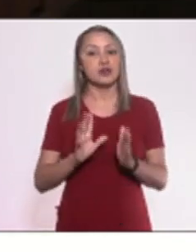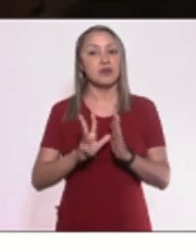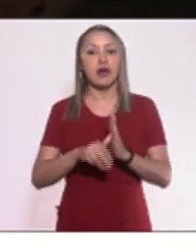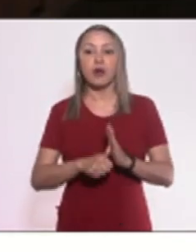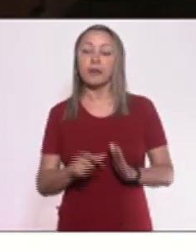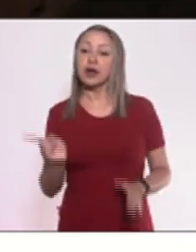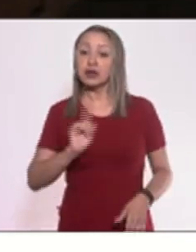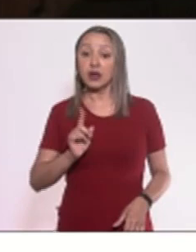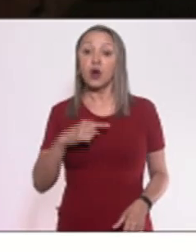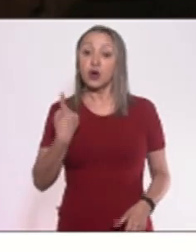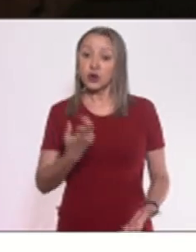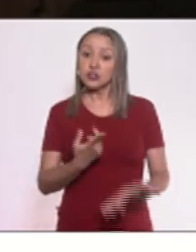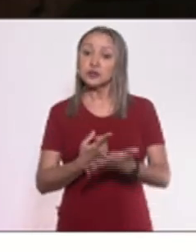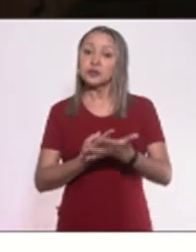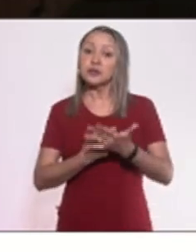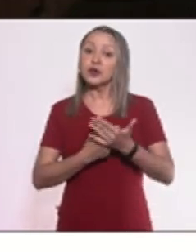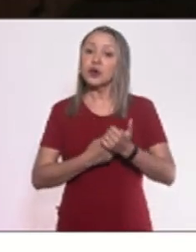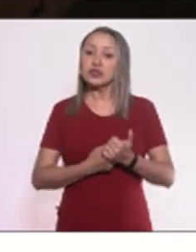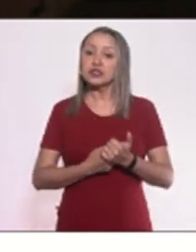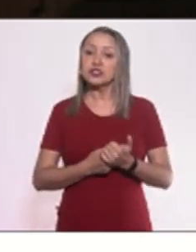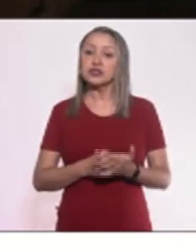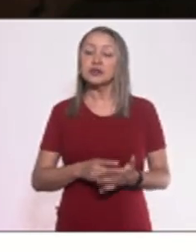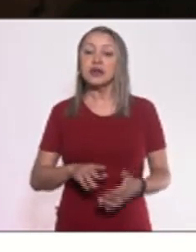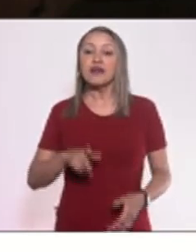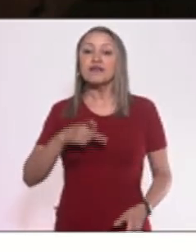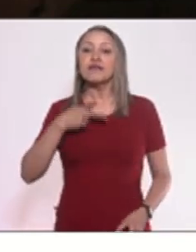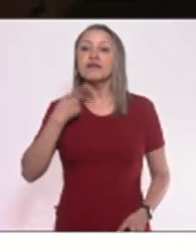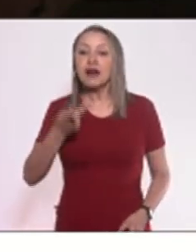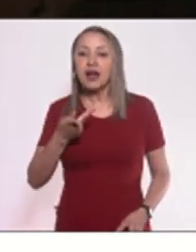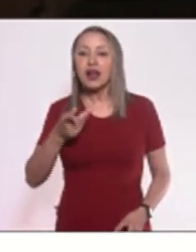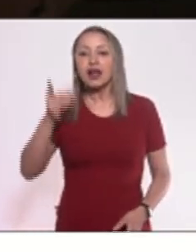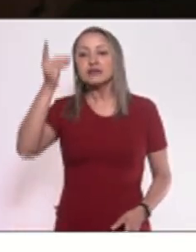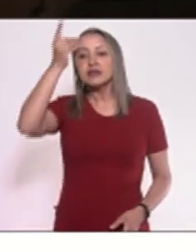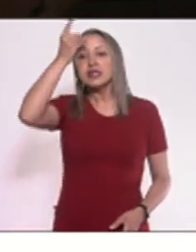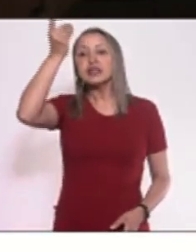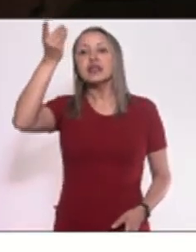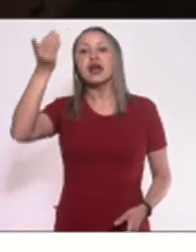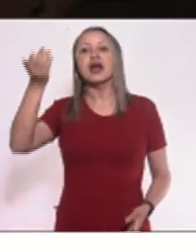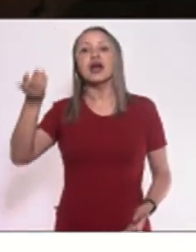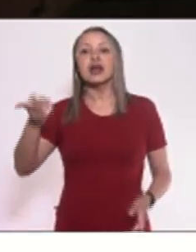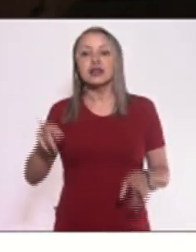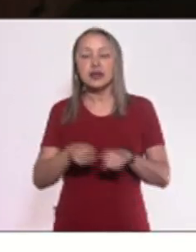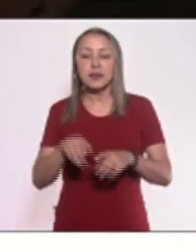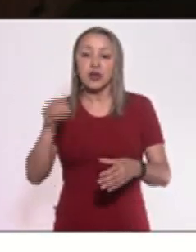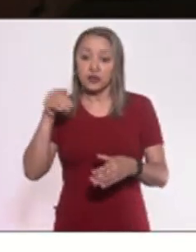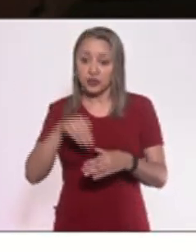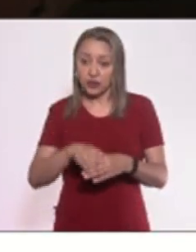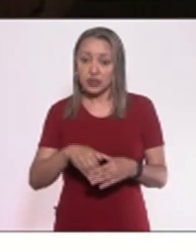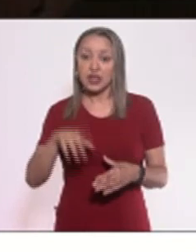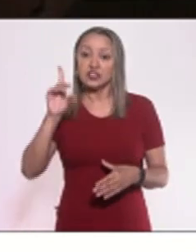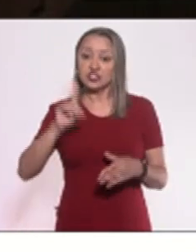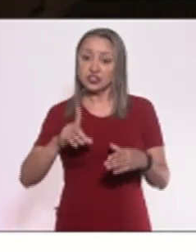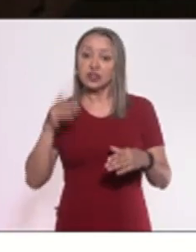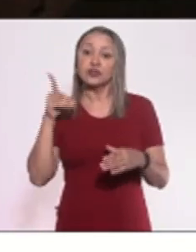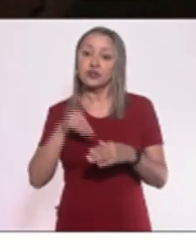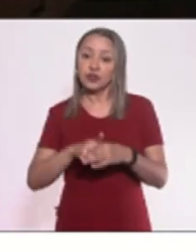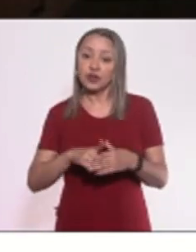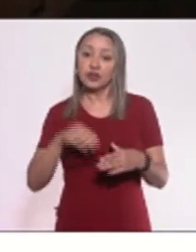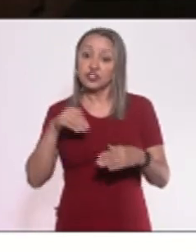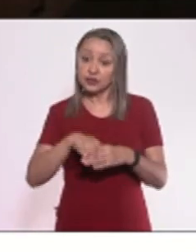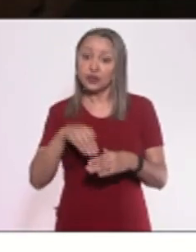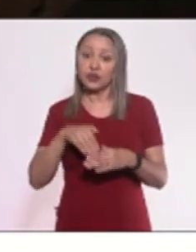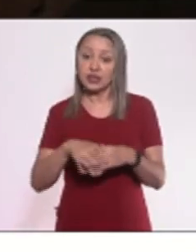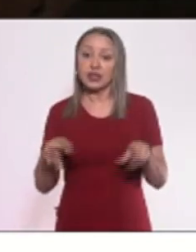Nós temos imunidade para ter opinião e direito a votar de acordo com a